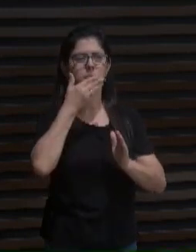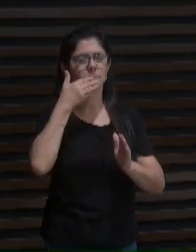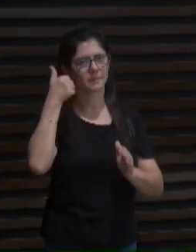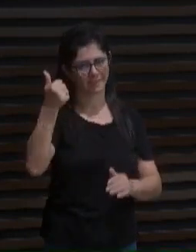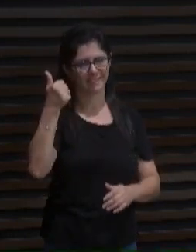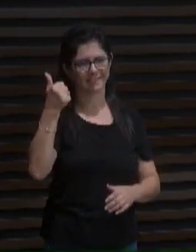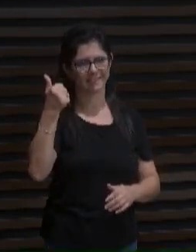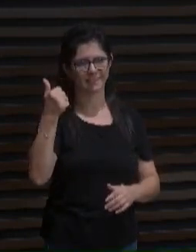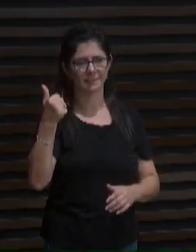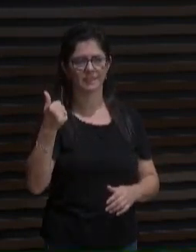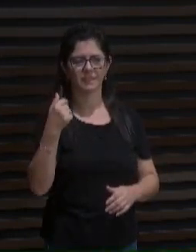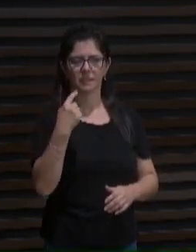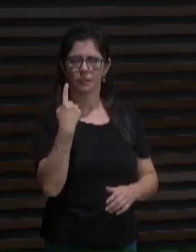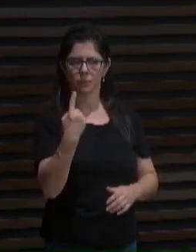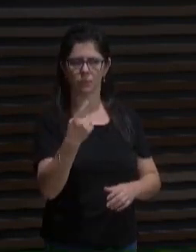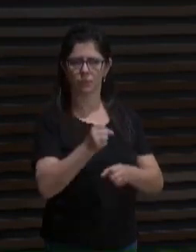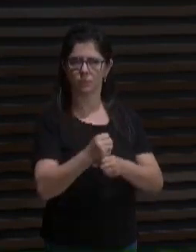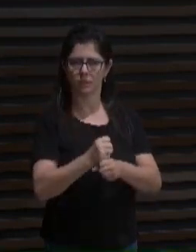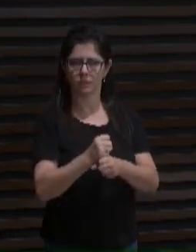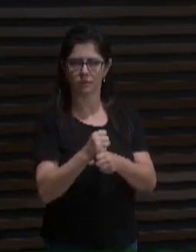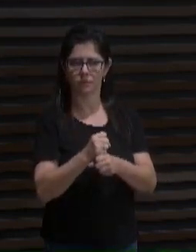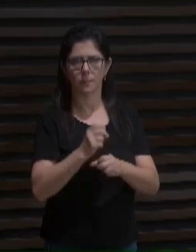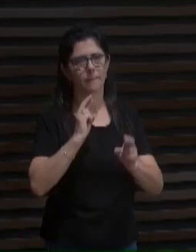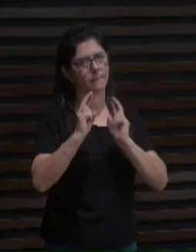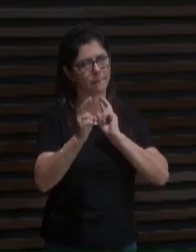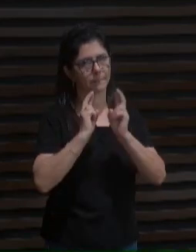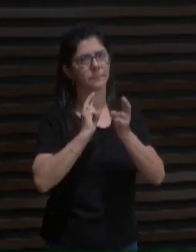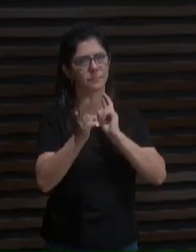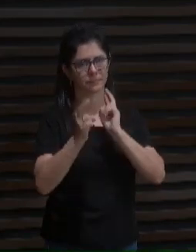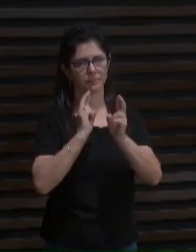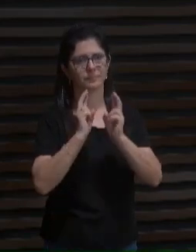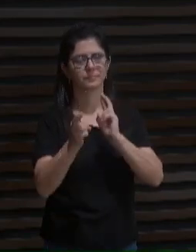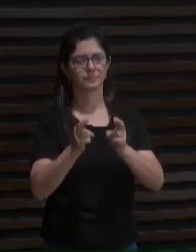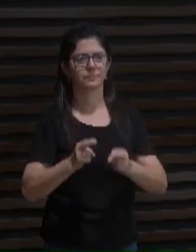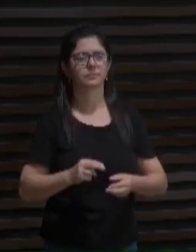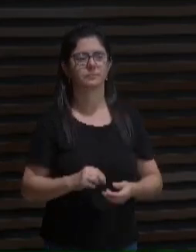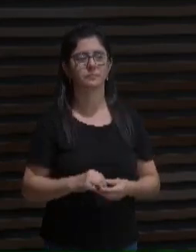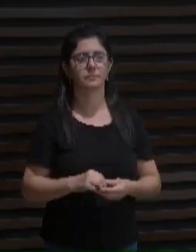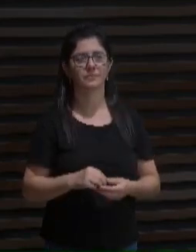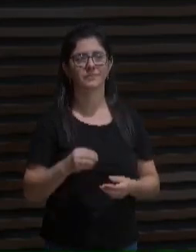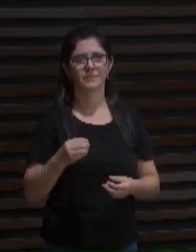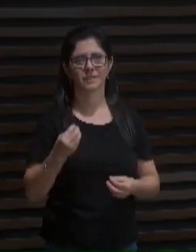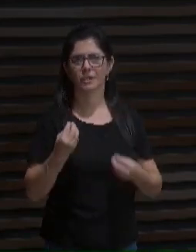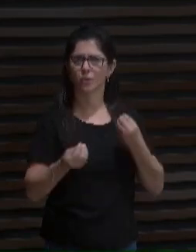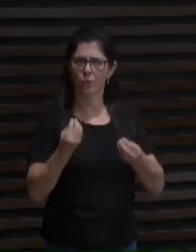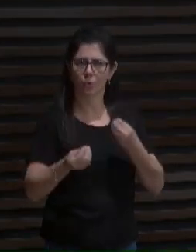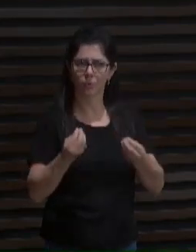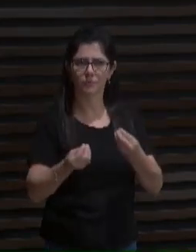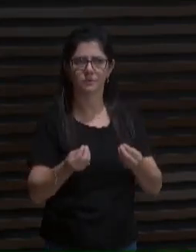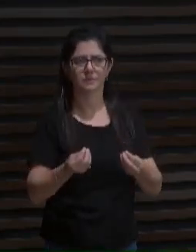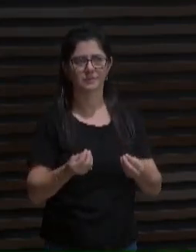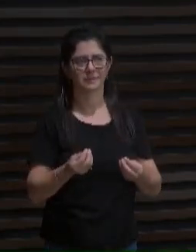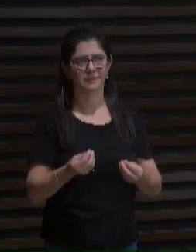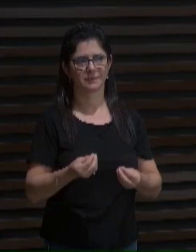melhores que um ano murmurando, gente. E aí? Como é que tem sido o seu ano? Você é um